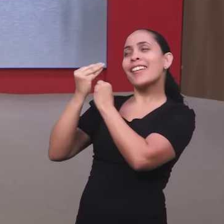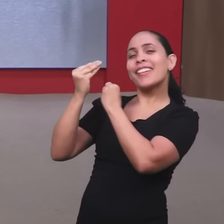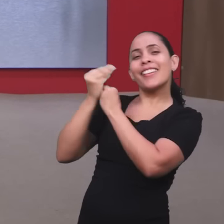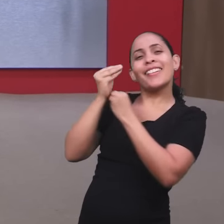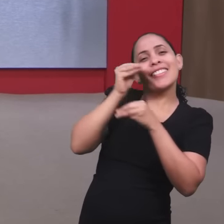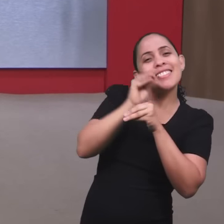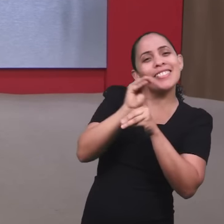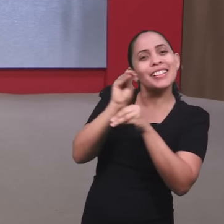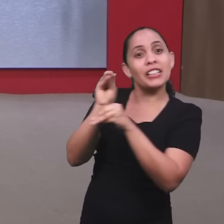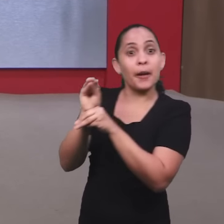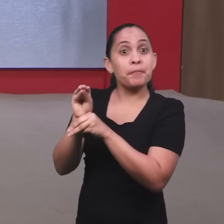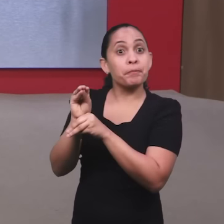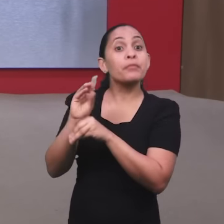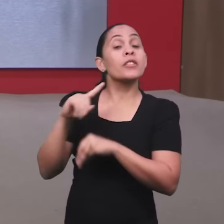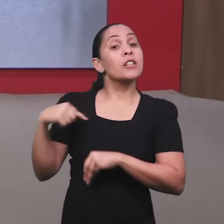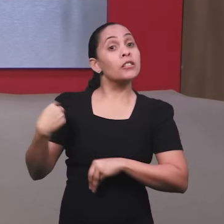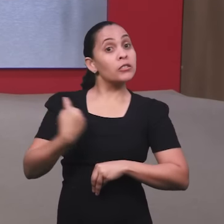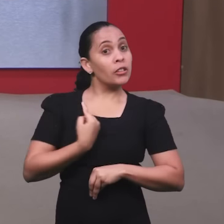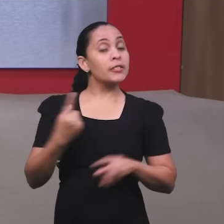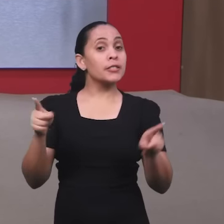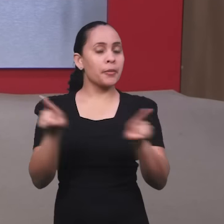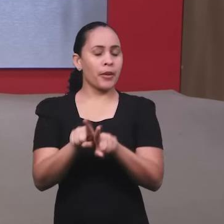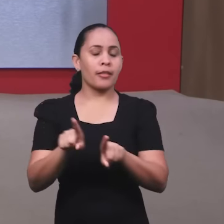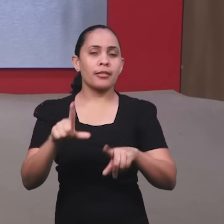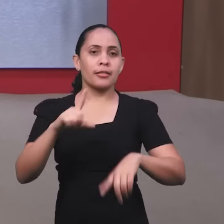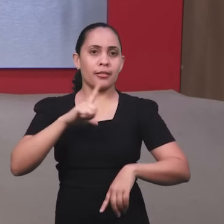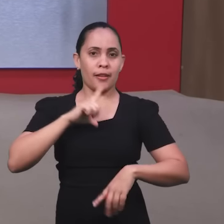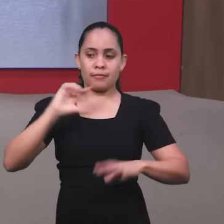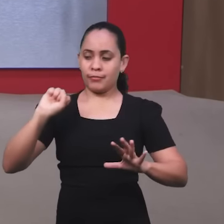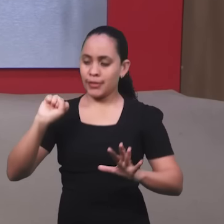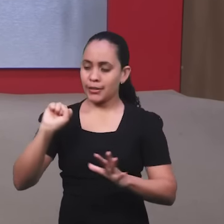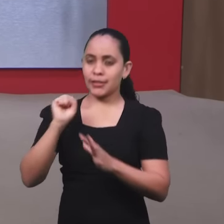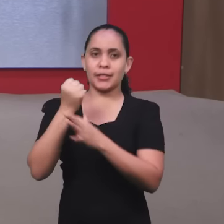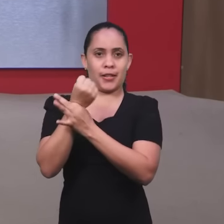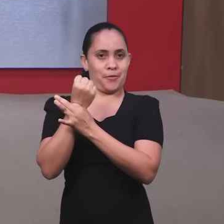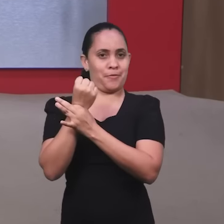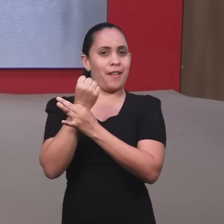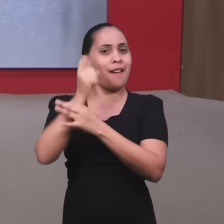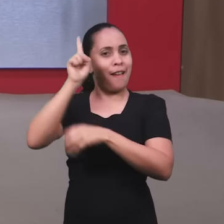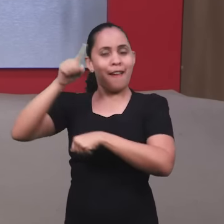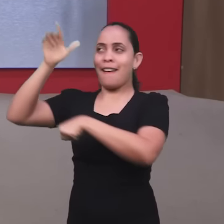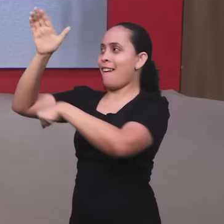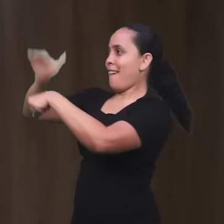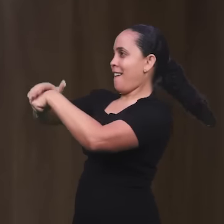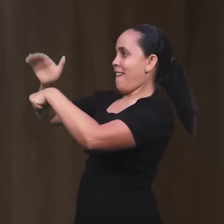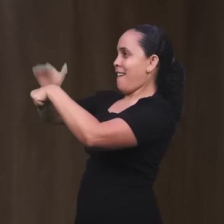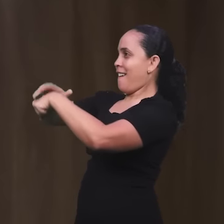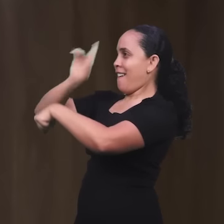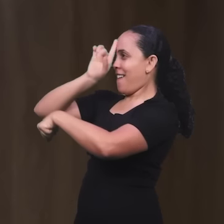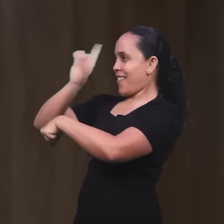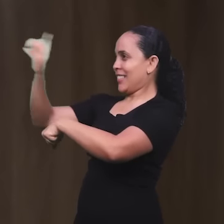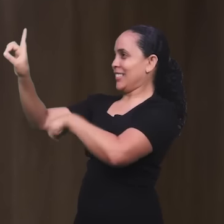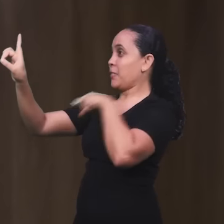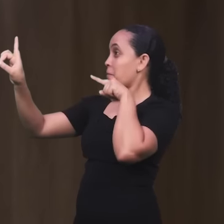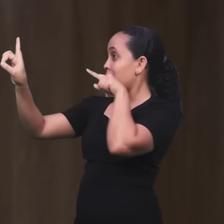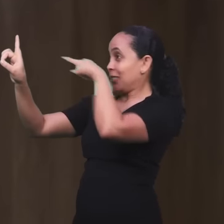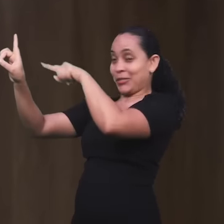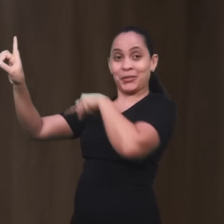outro, nós temos a segurança de quem é esse pastor. Vejam